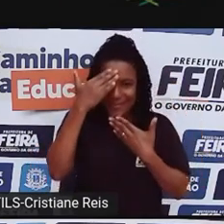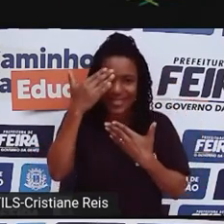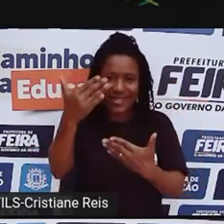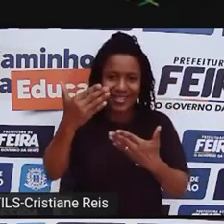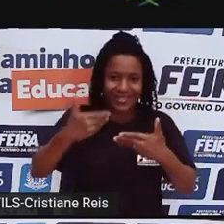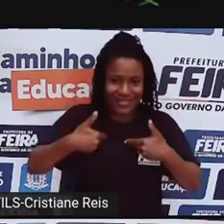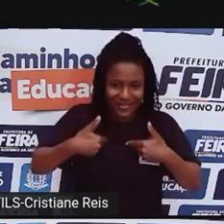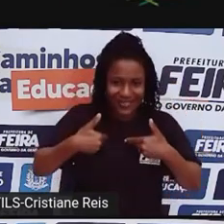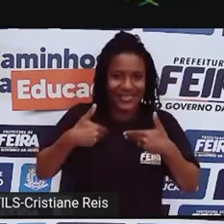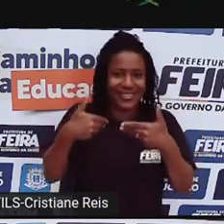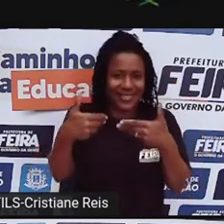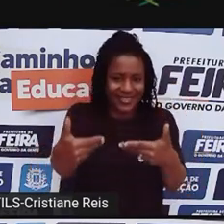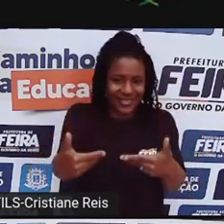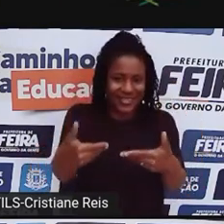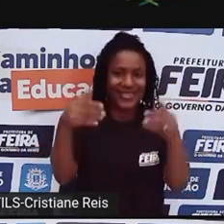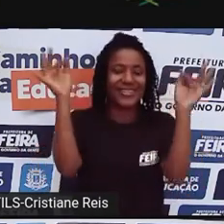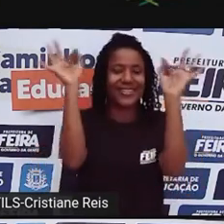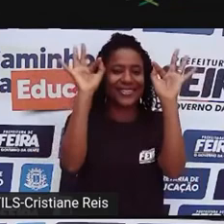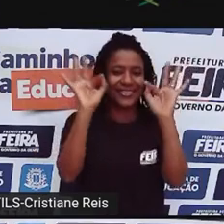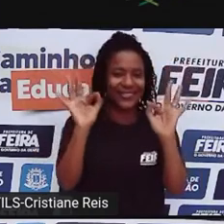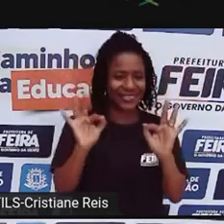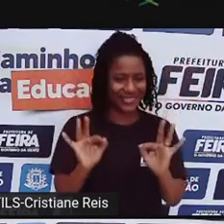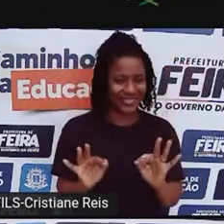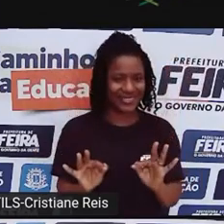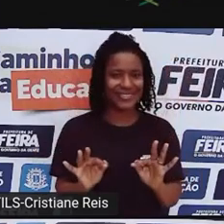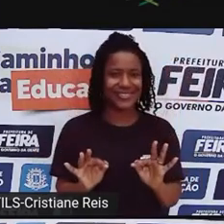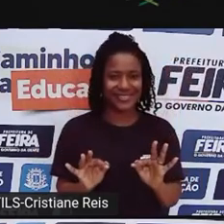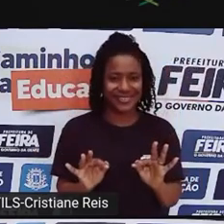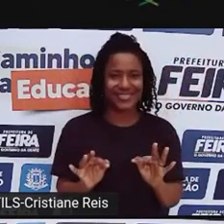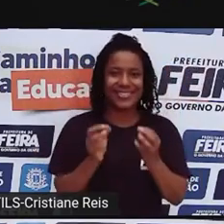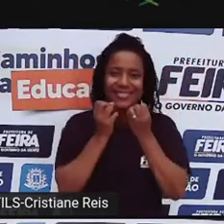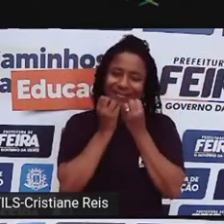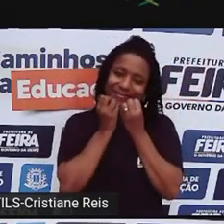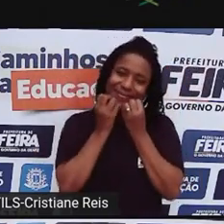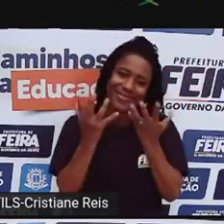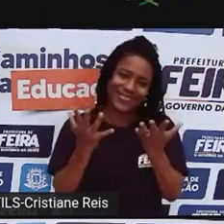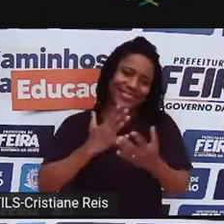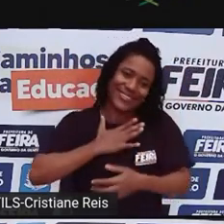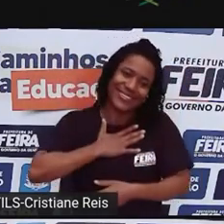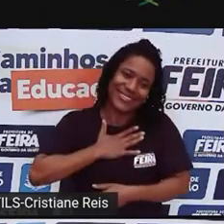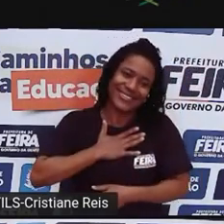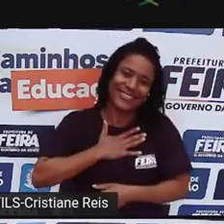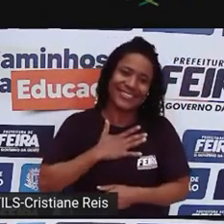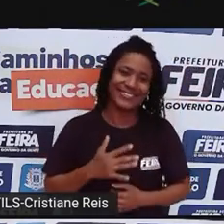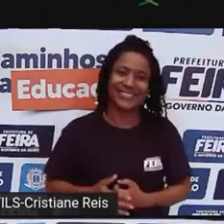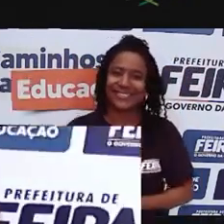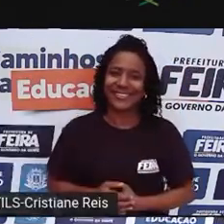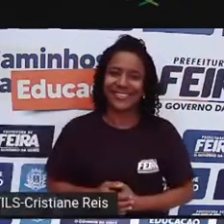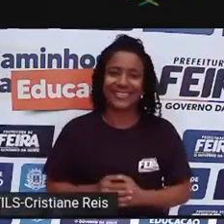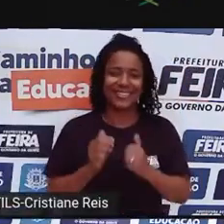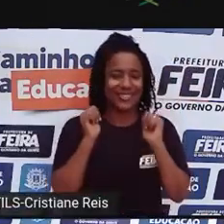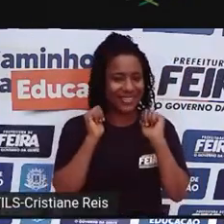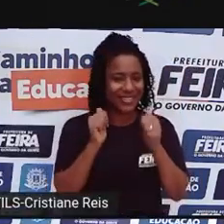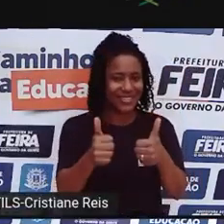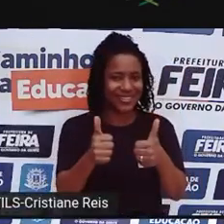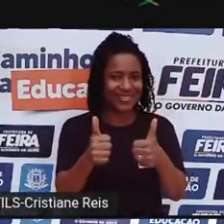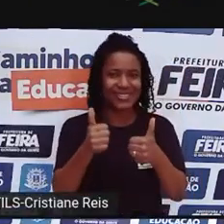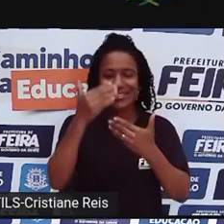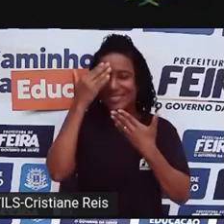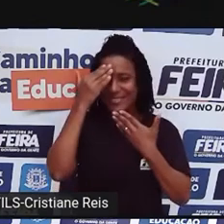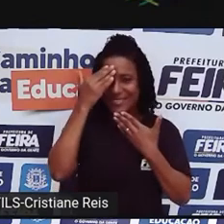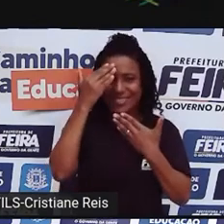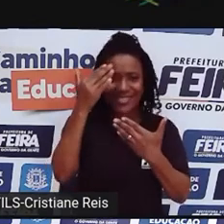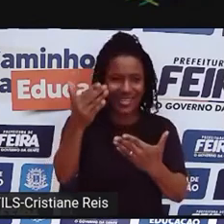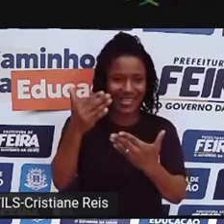convite, eu fico muito feliz de falar sobre um tema que eu realmente amo, que é cabelo. Valeu, Esté. Muito obrigado a você por ter